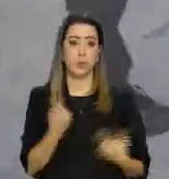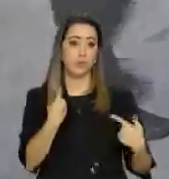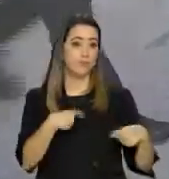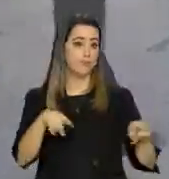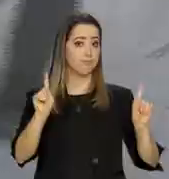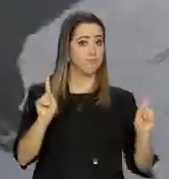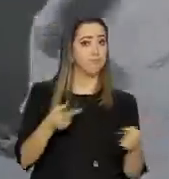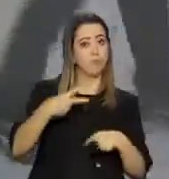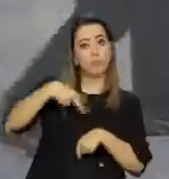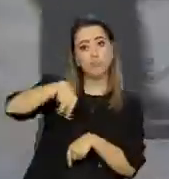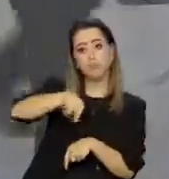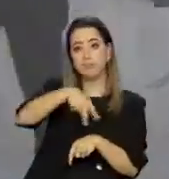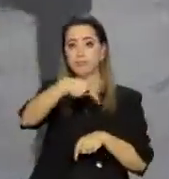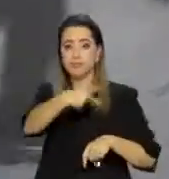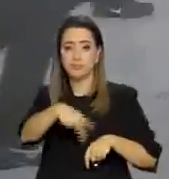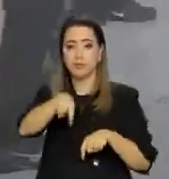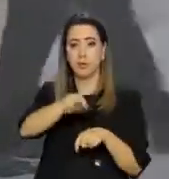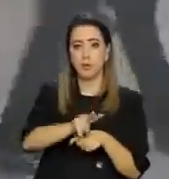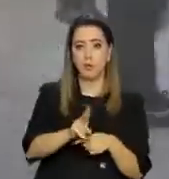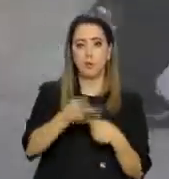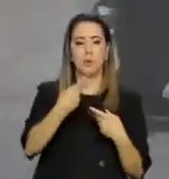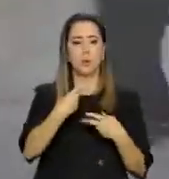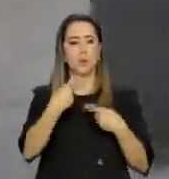Música, dança e poesia.